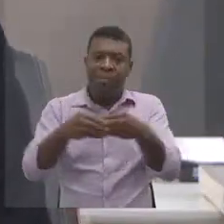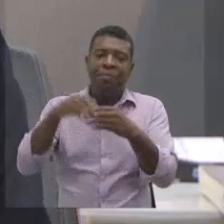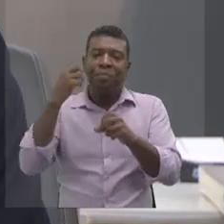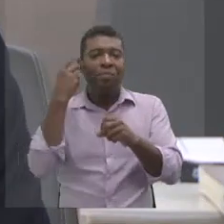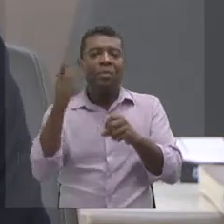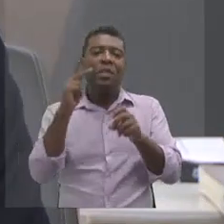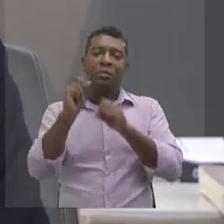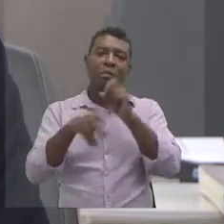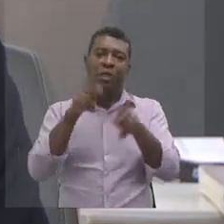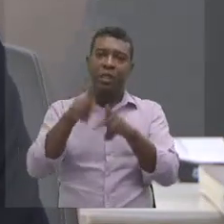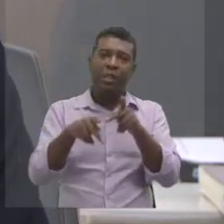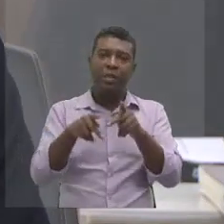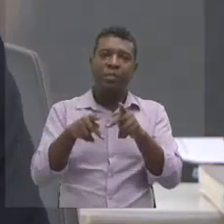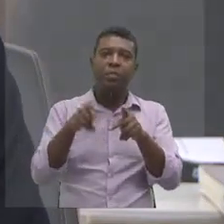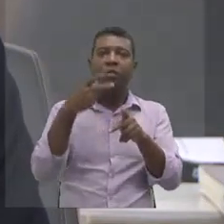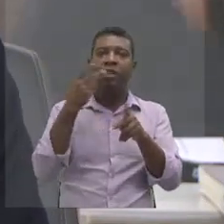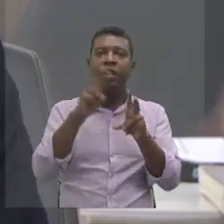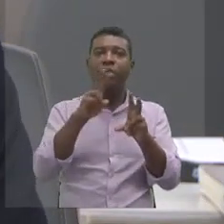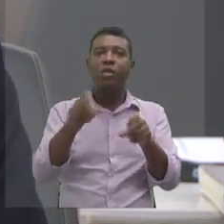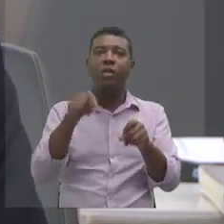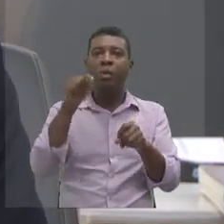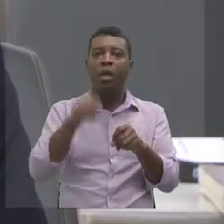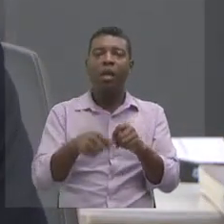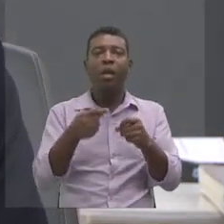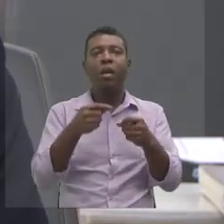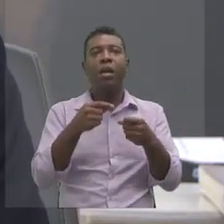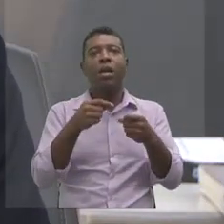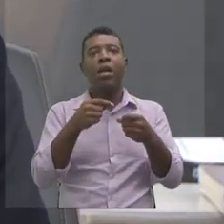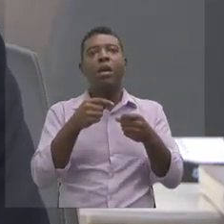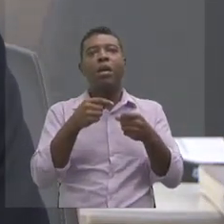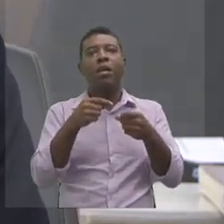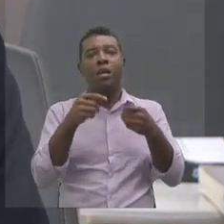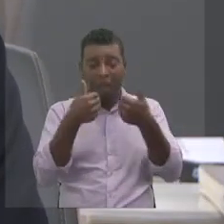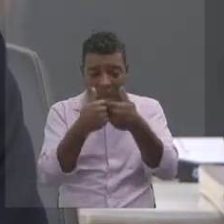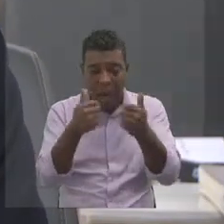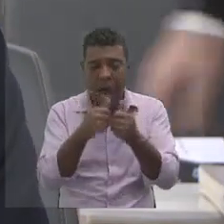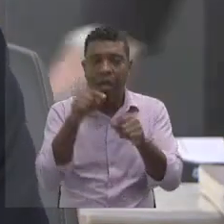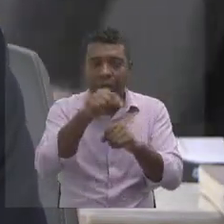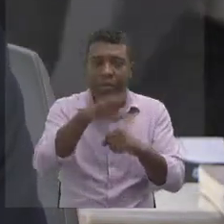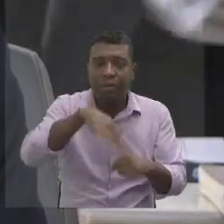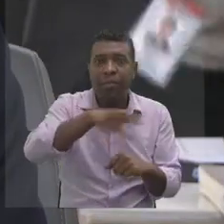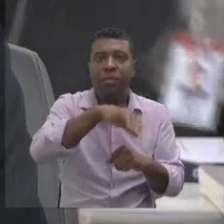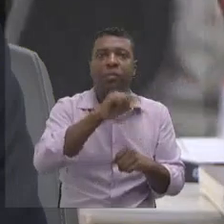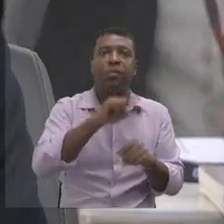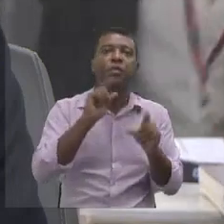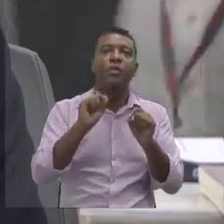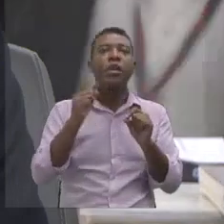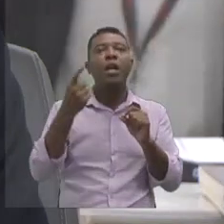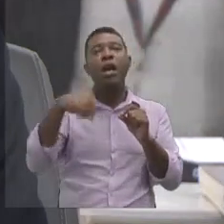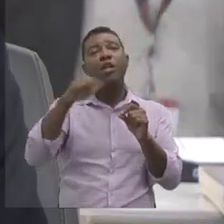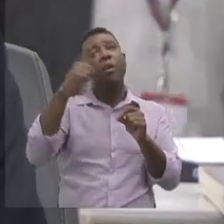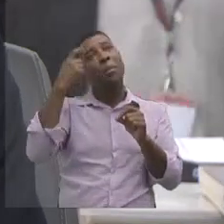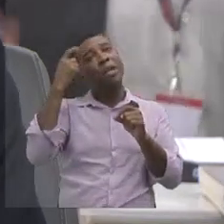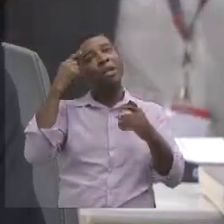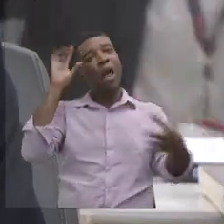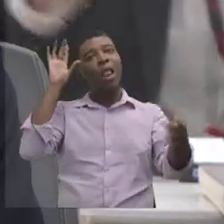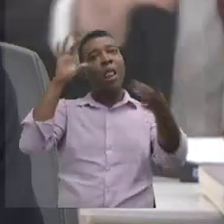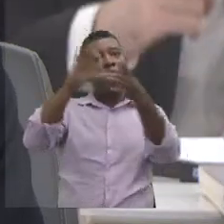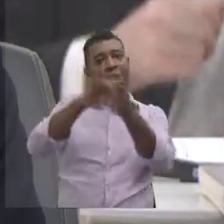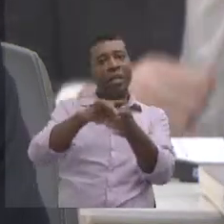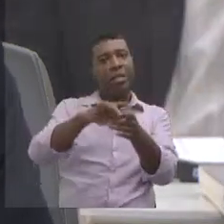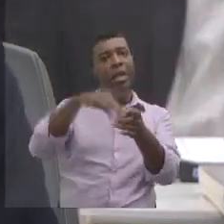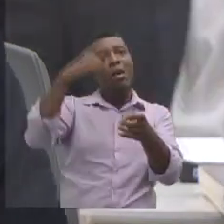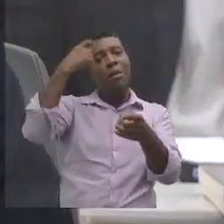de transporte Metropolitano então é muito importante esse olhar porque por exemplo não dá pra gente pensar né em integração e pensar por